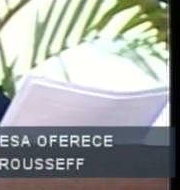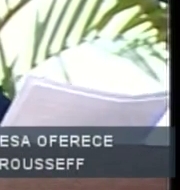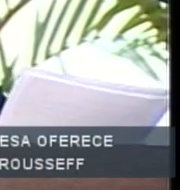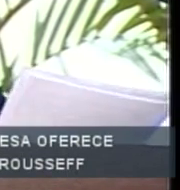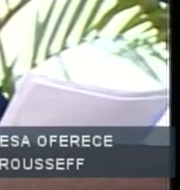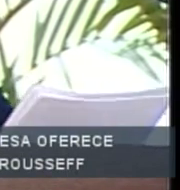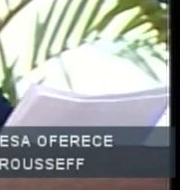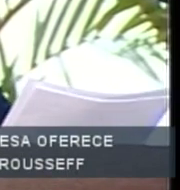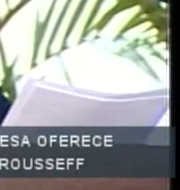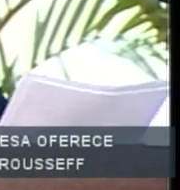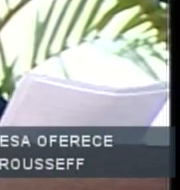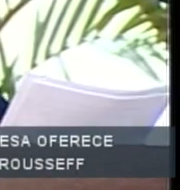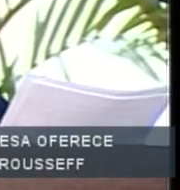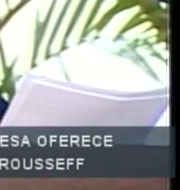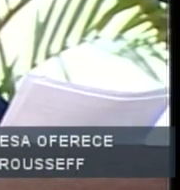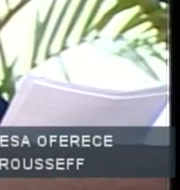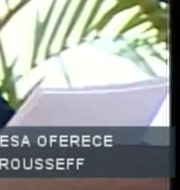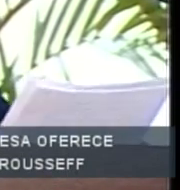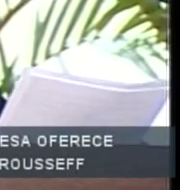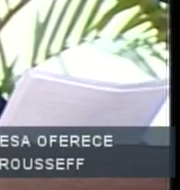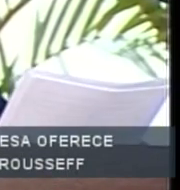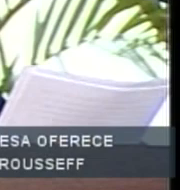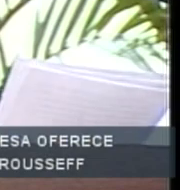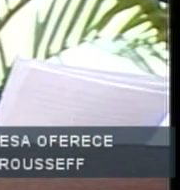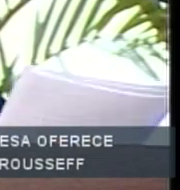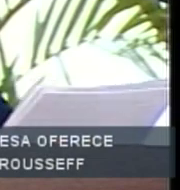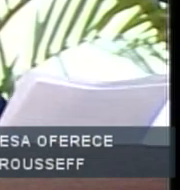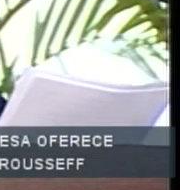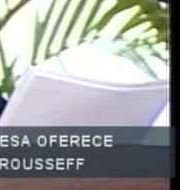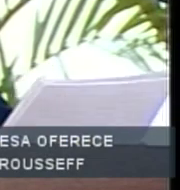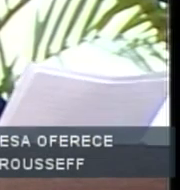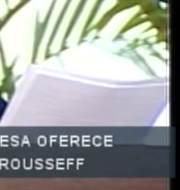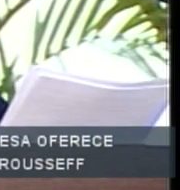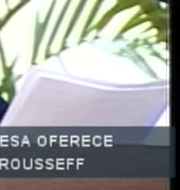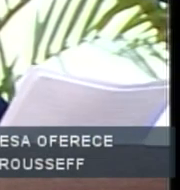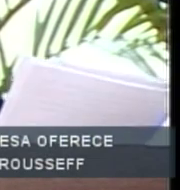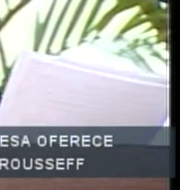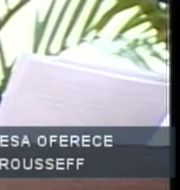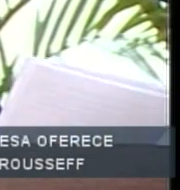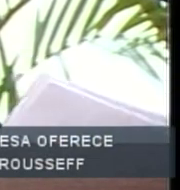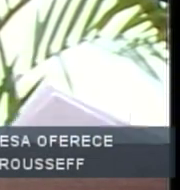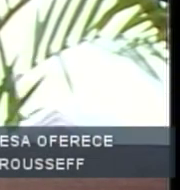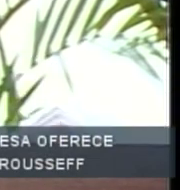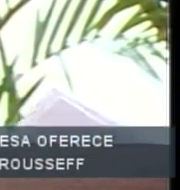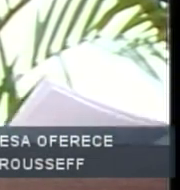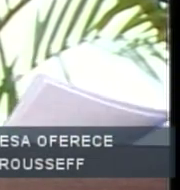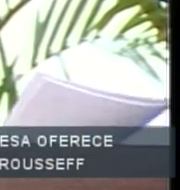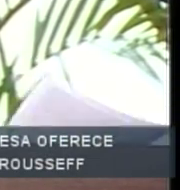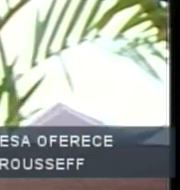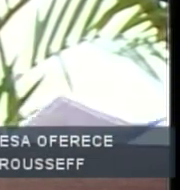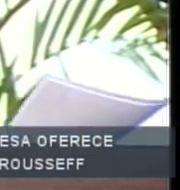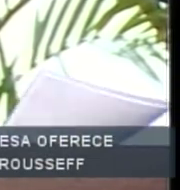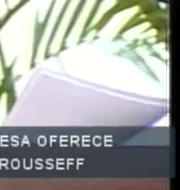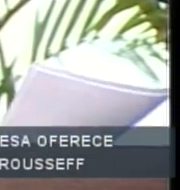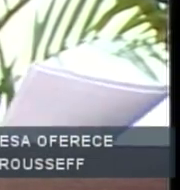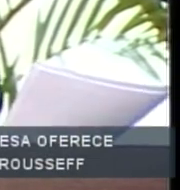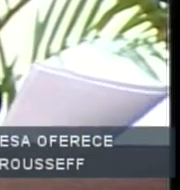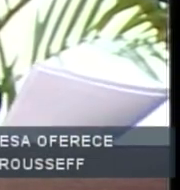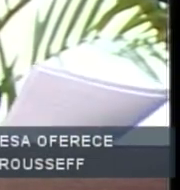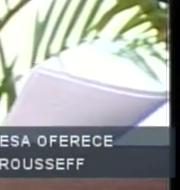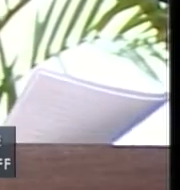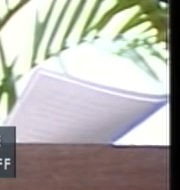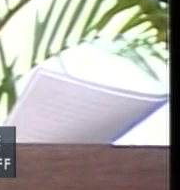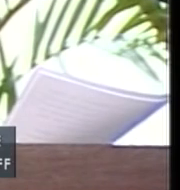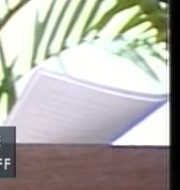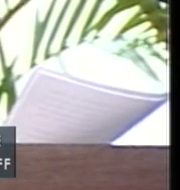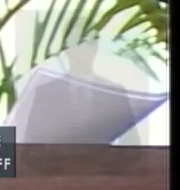senhor comandante da Marinha, almirante de esquadra Júlio Soares de Moura Neto. Excelentíssimo senhor comandante do Exército,